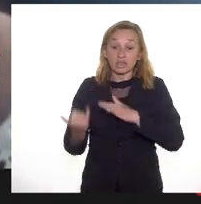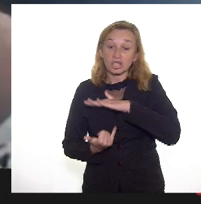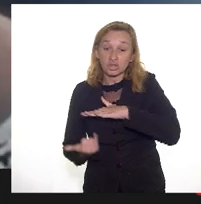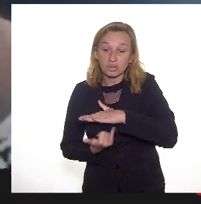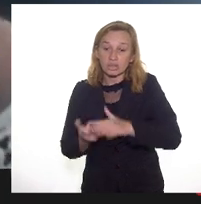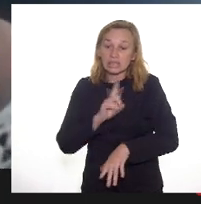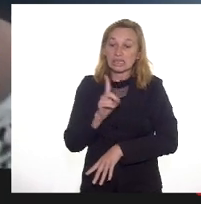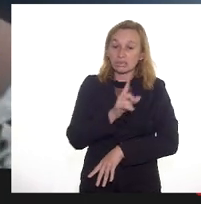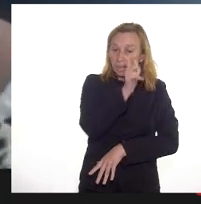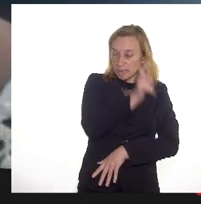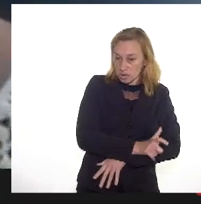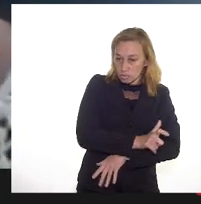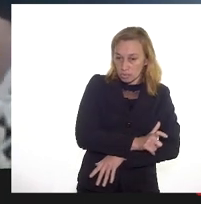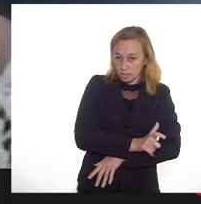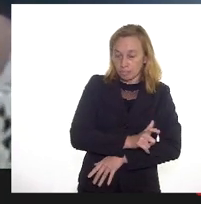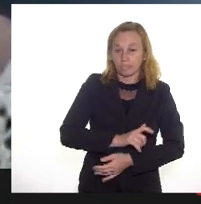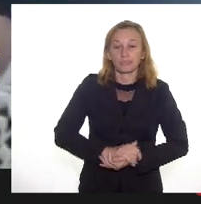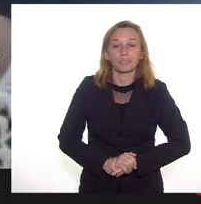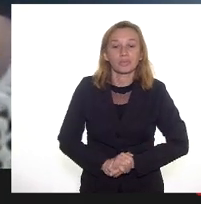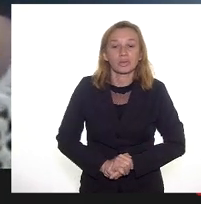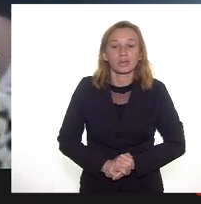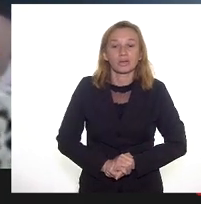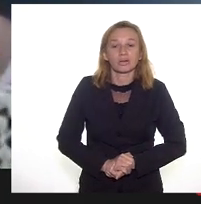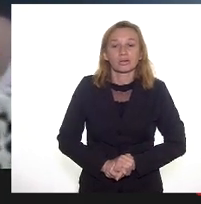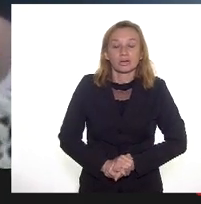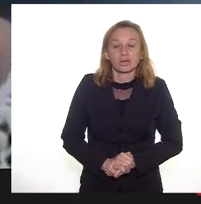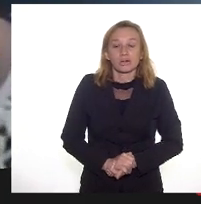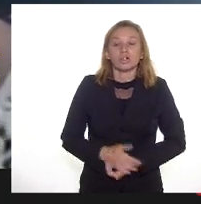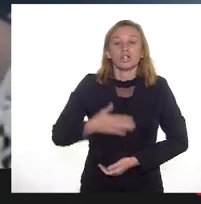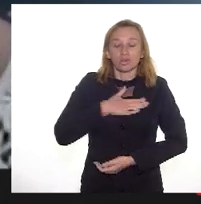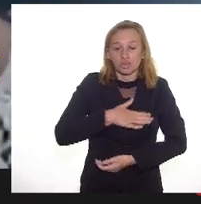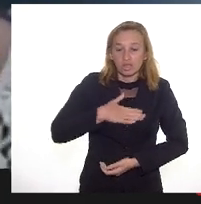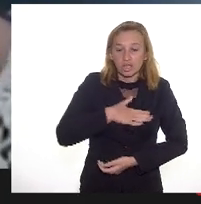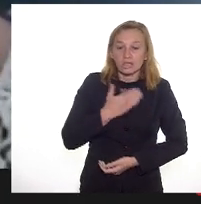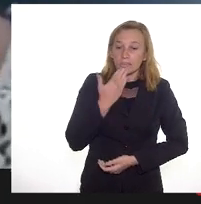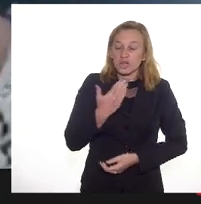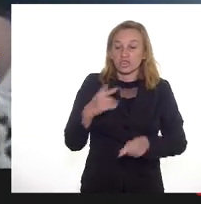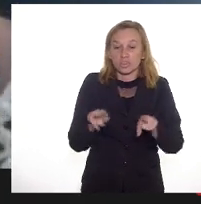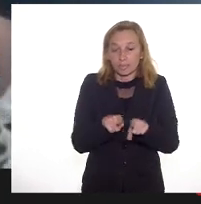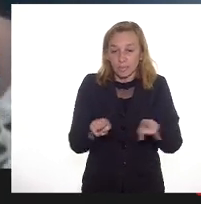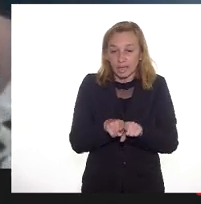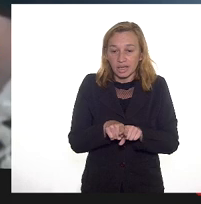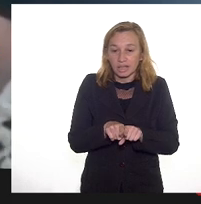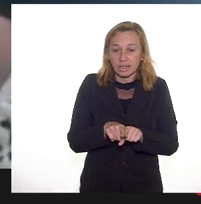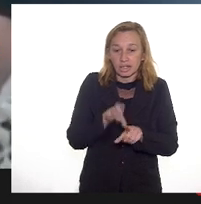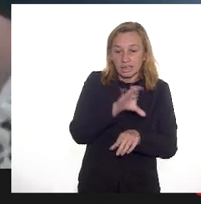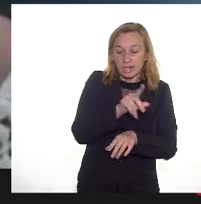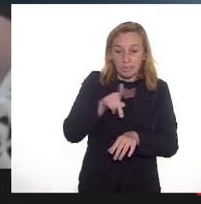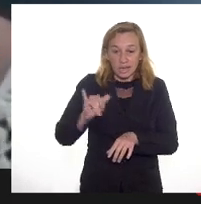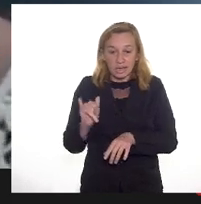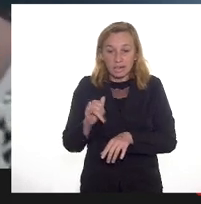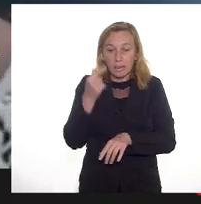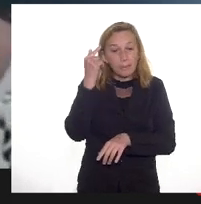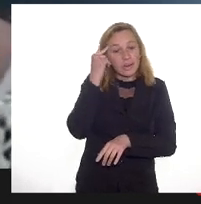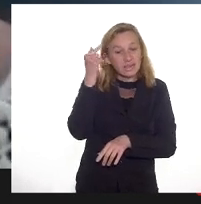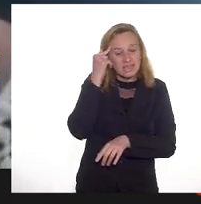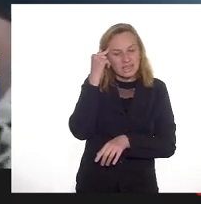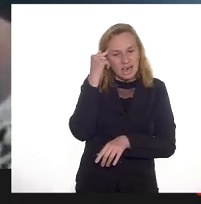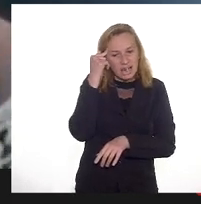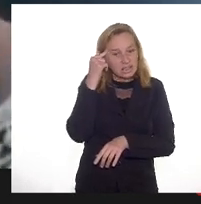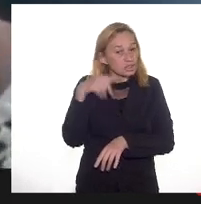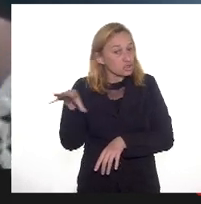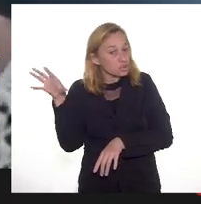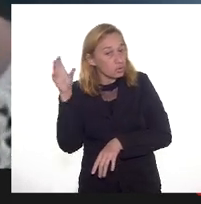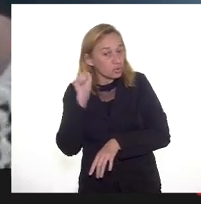dos sujeitos individuais, né? Eu gostaria de sugerir também que a CPI pensasse num modo de escutar